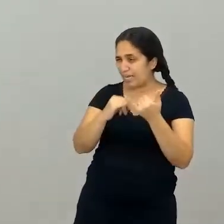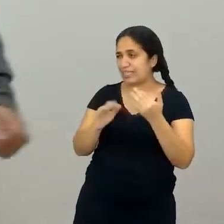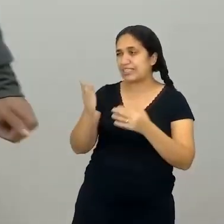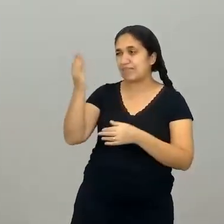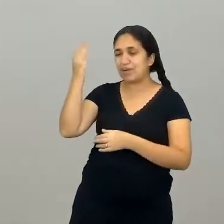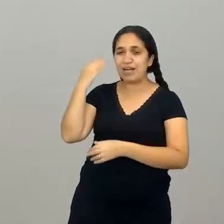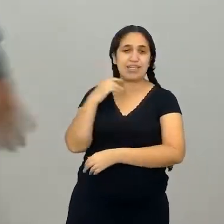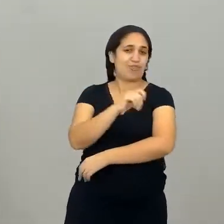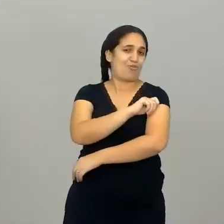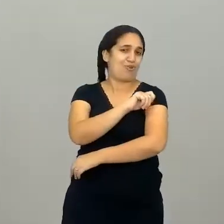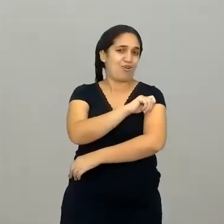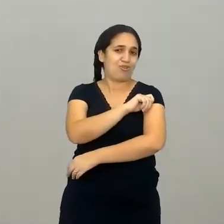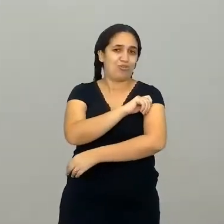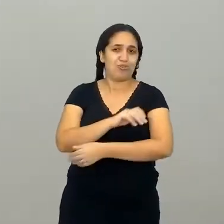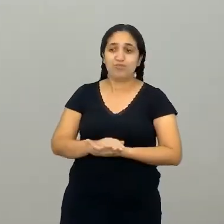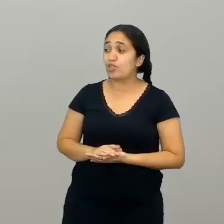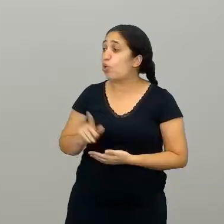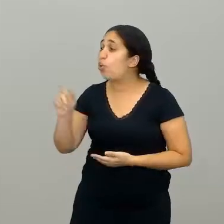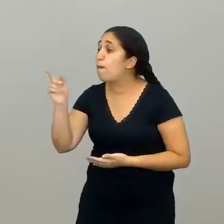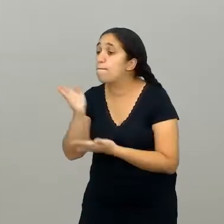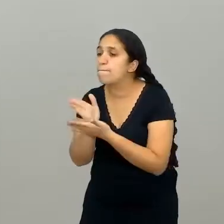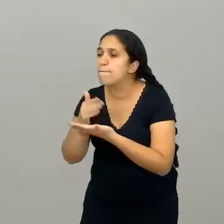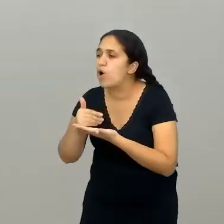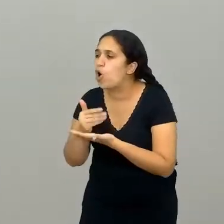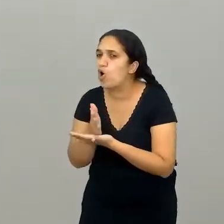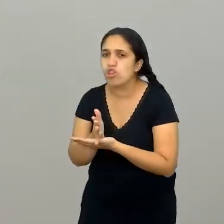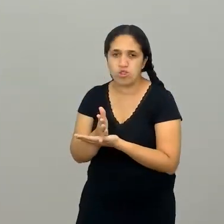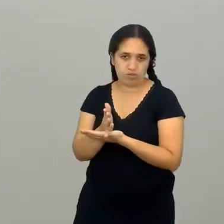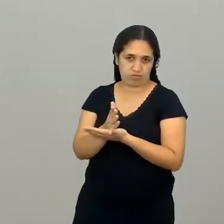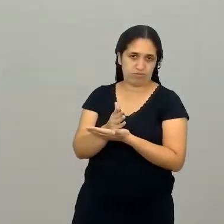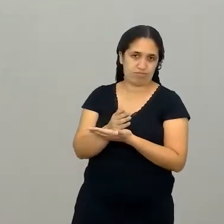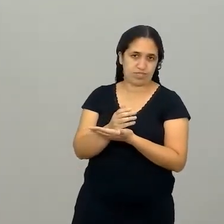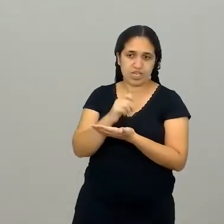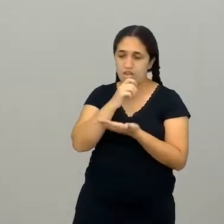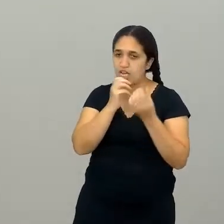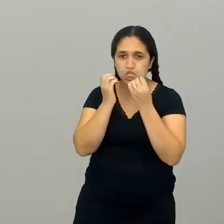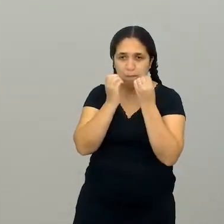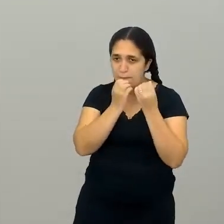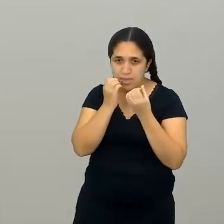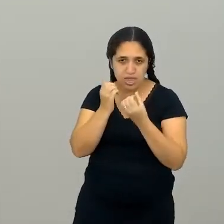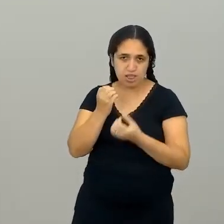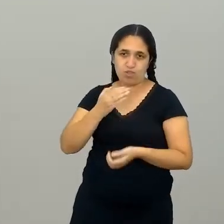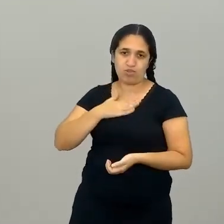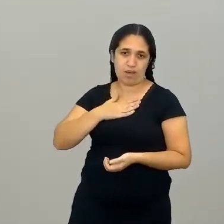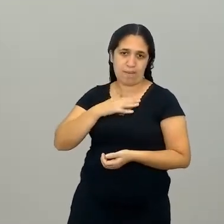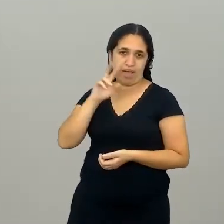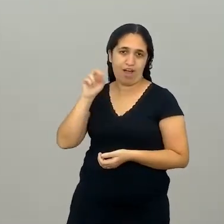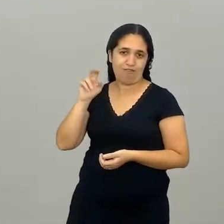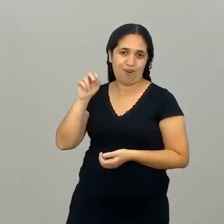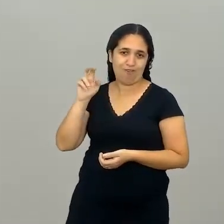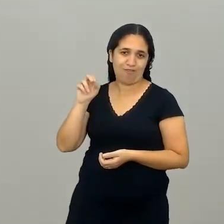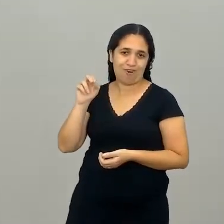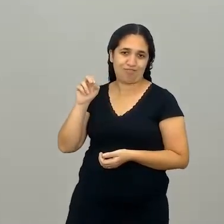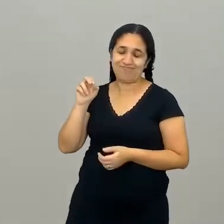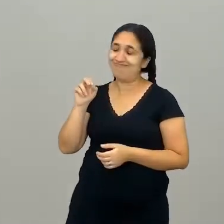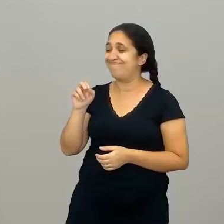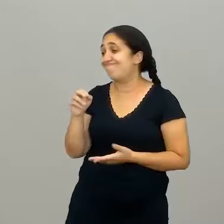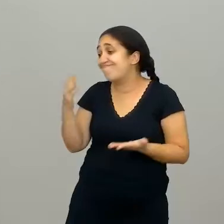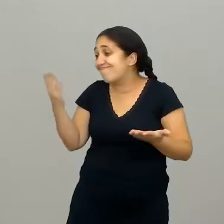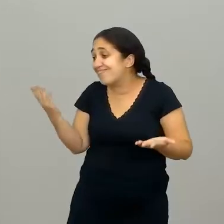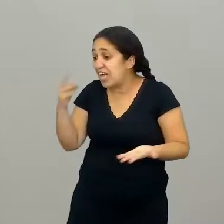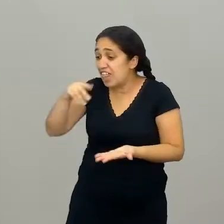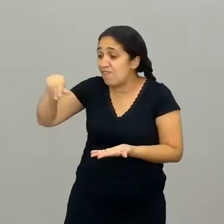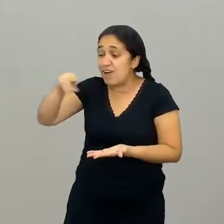vez em sala de aula que disse: o bolo de fubá da minha avó. Não, o fubá é industrializado. O fubá é